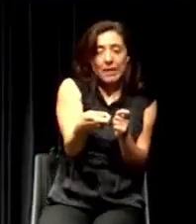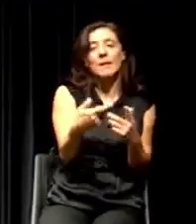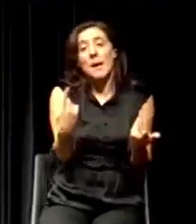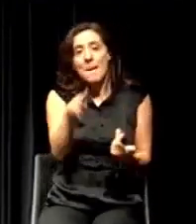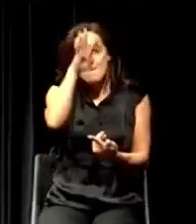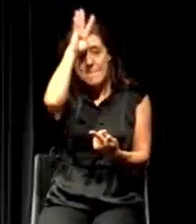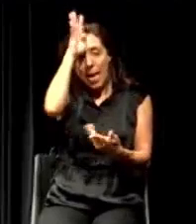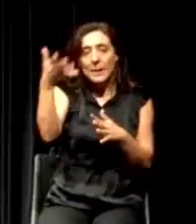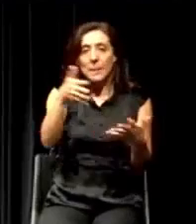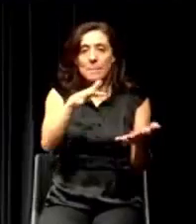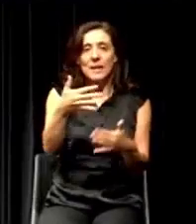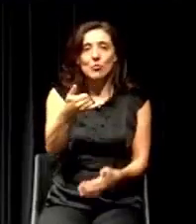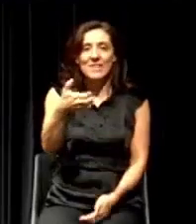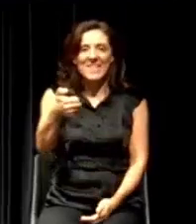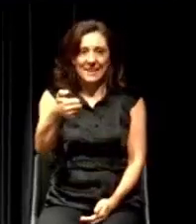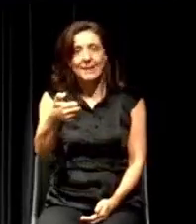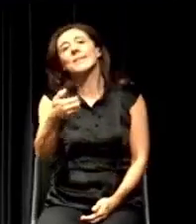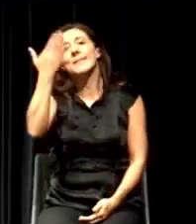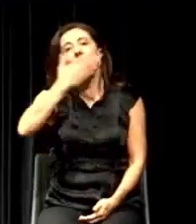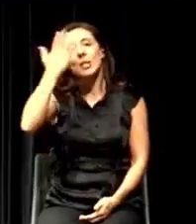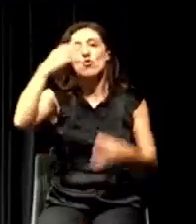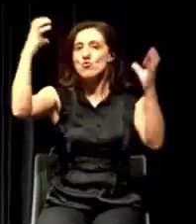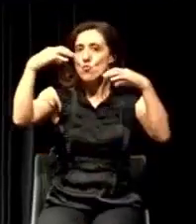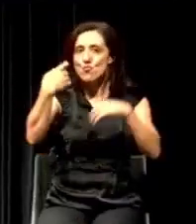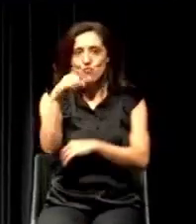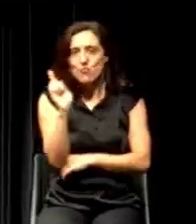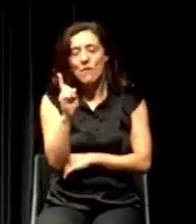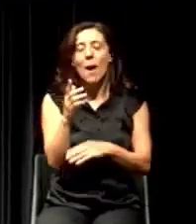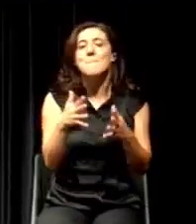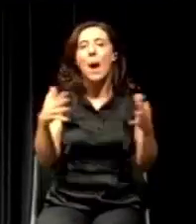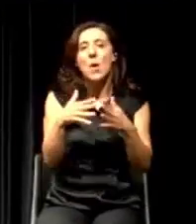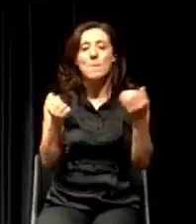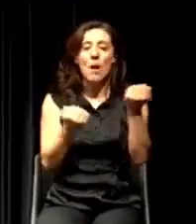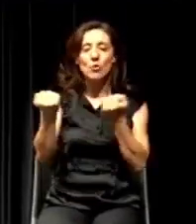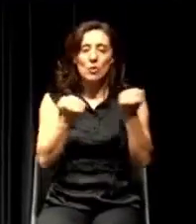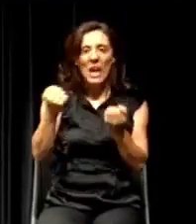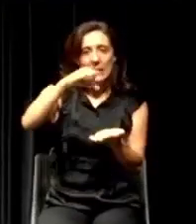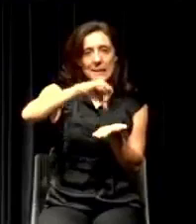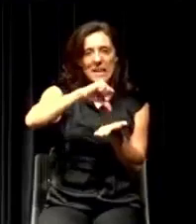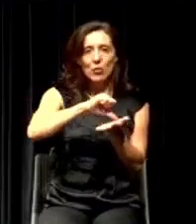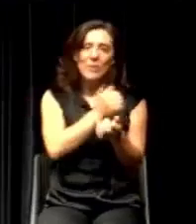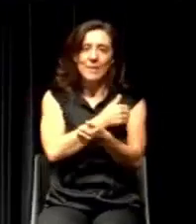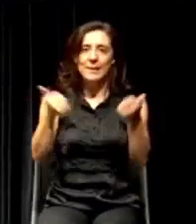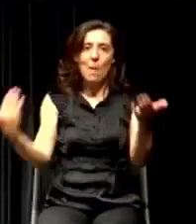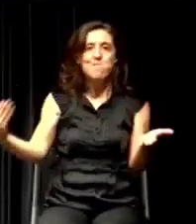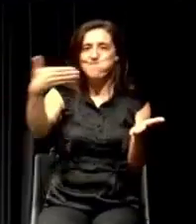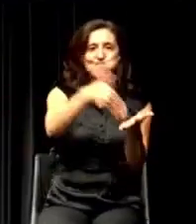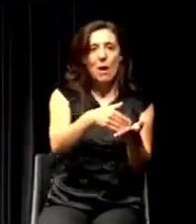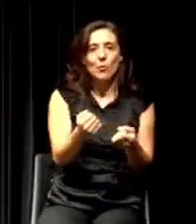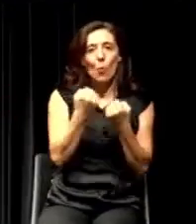aproximadamente 215 dias sem chuva por ano a maior parte dos carros não consegue chegar ao centro da cidade enquanto que as bicicletas